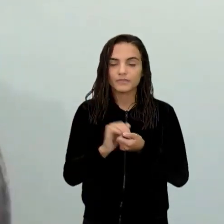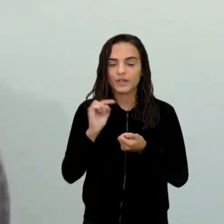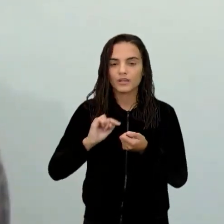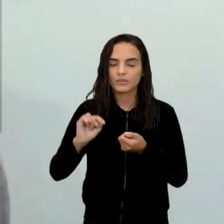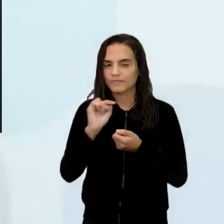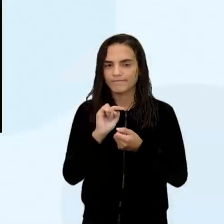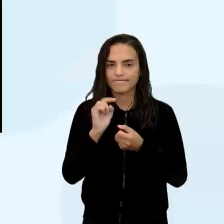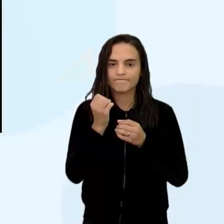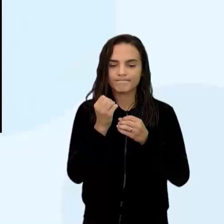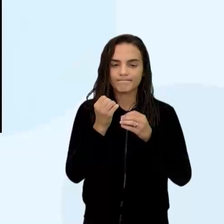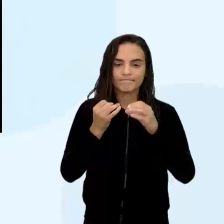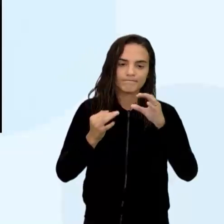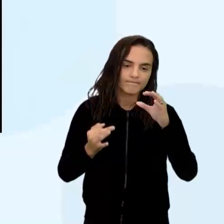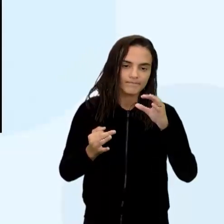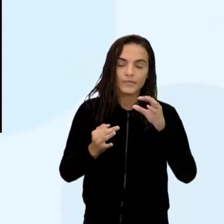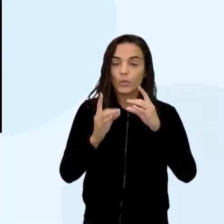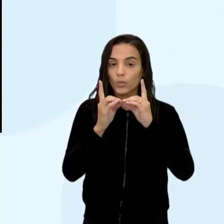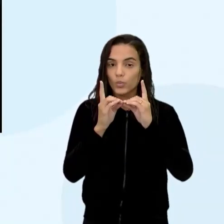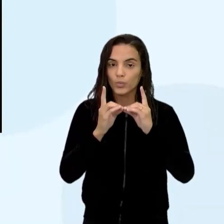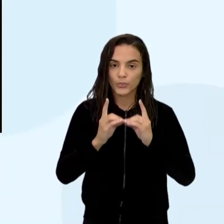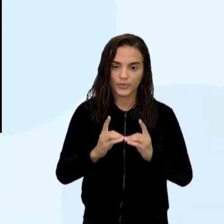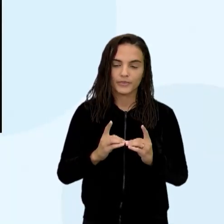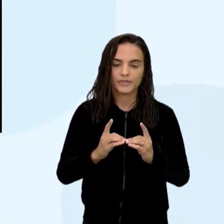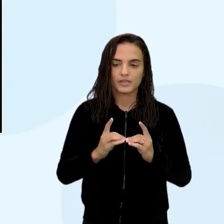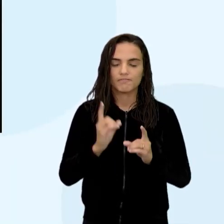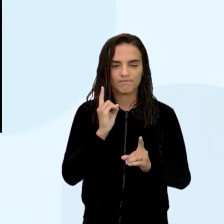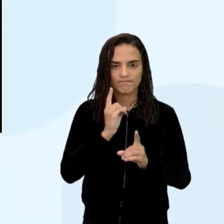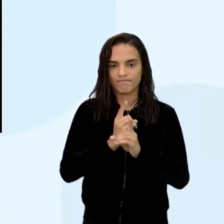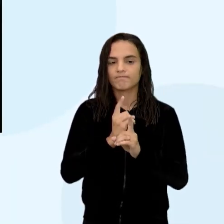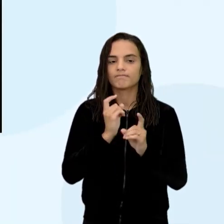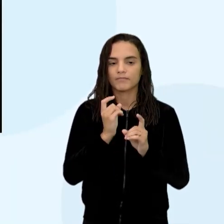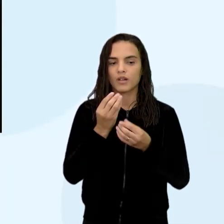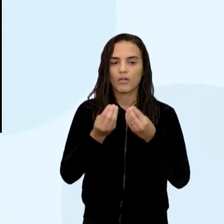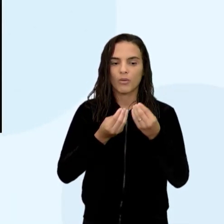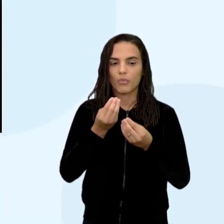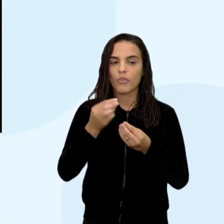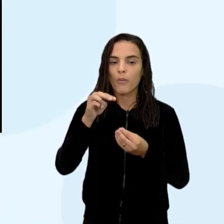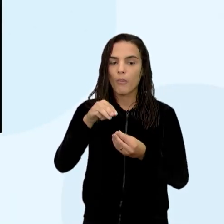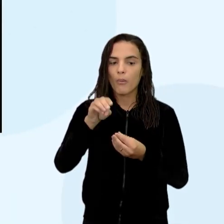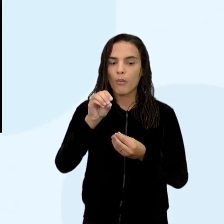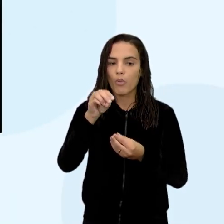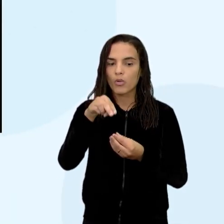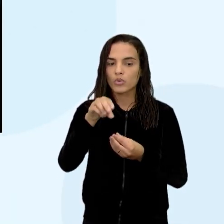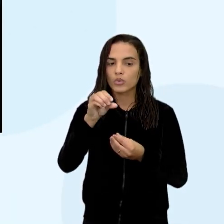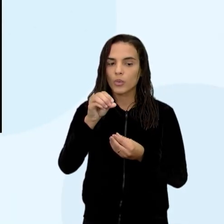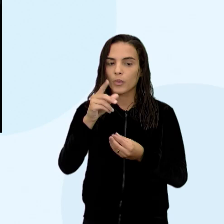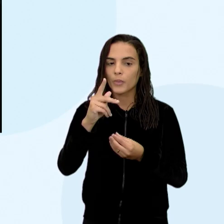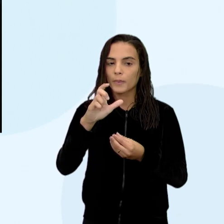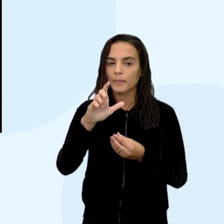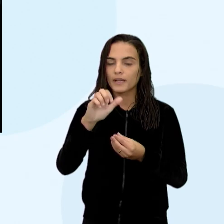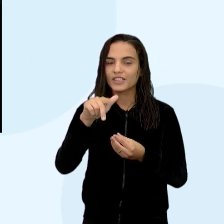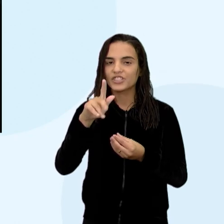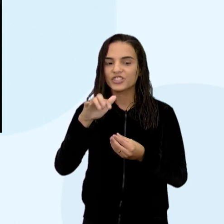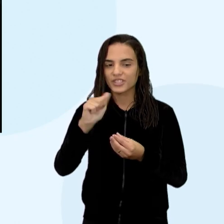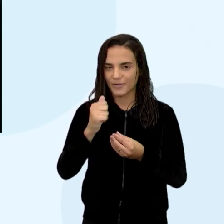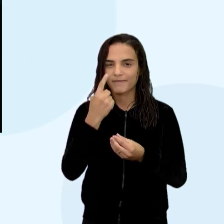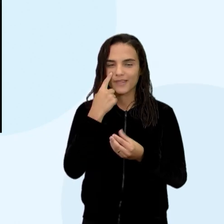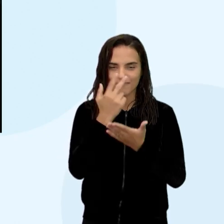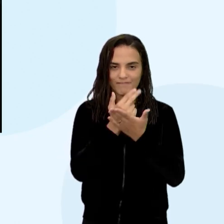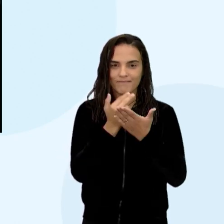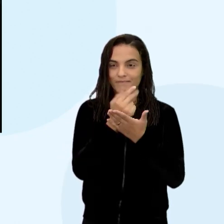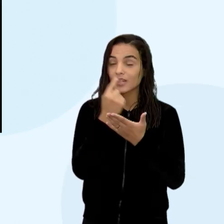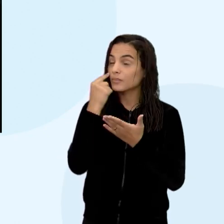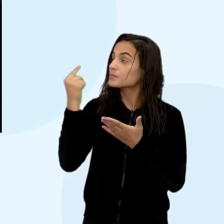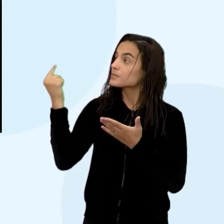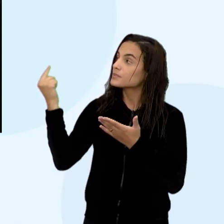gente caracterizar o deficiente em si. Então, a monoplegia, a gente colocou alguns desenhos aí para vocês.